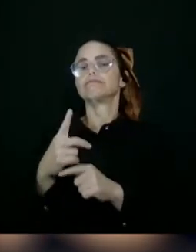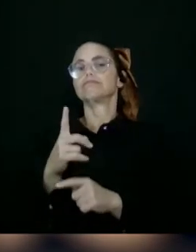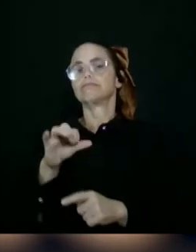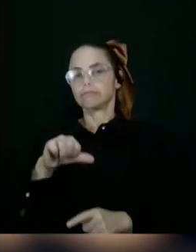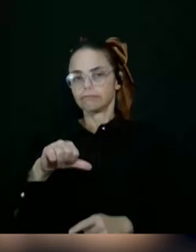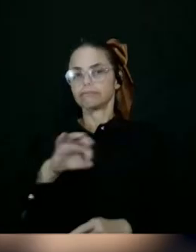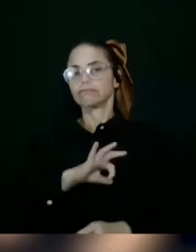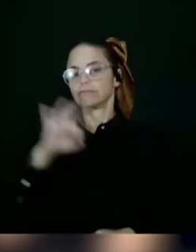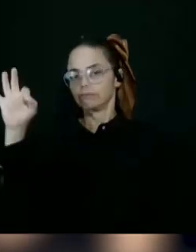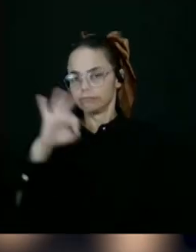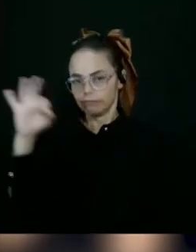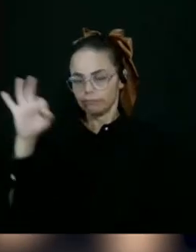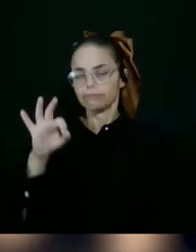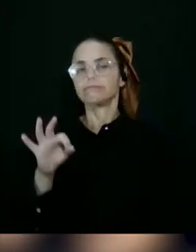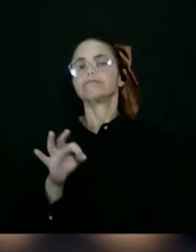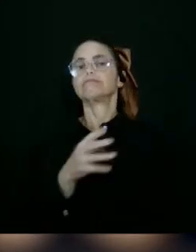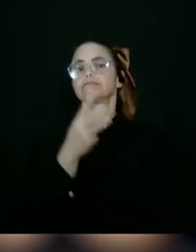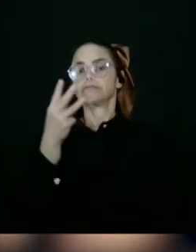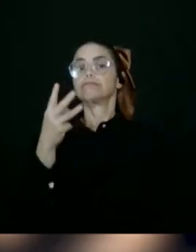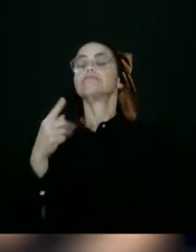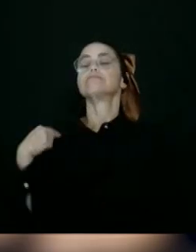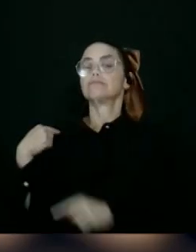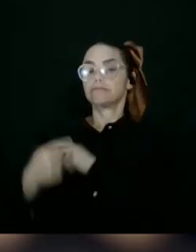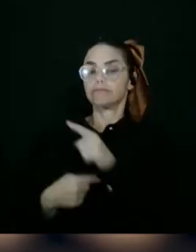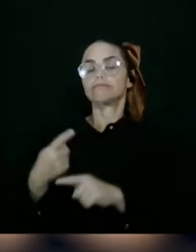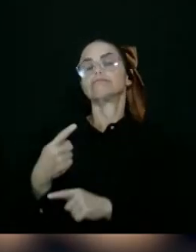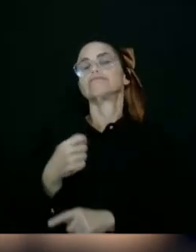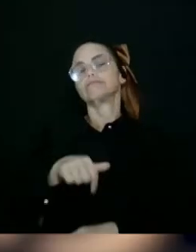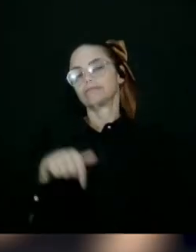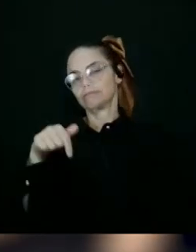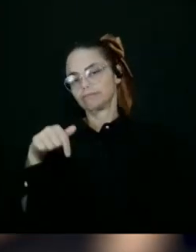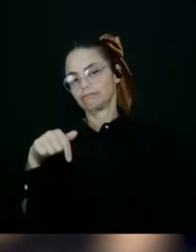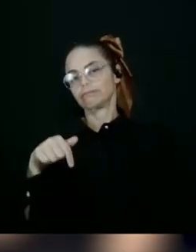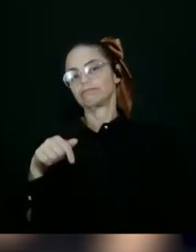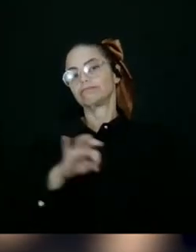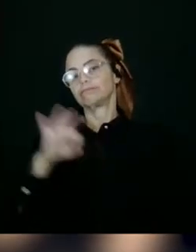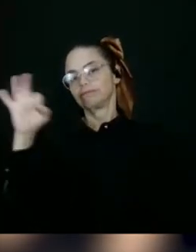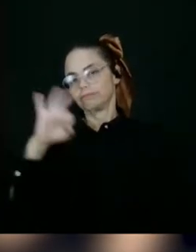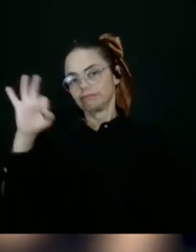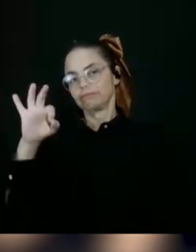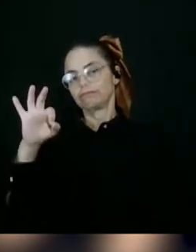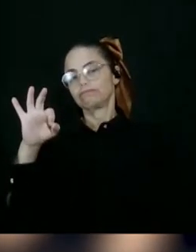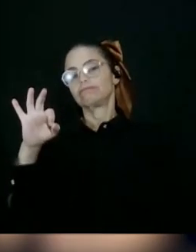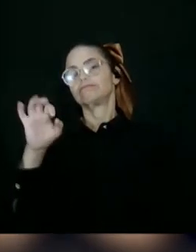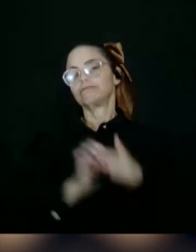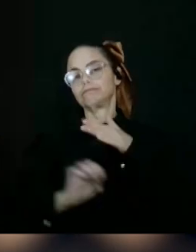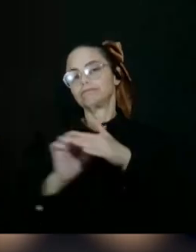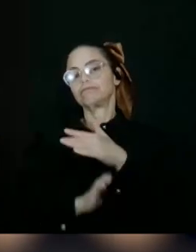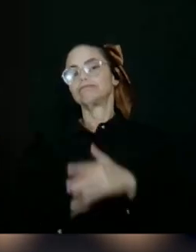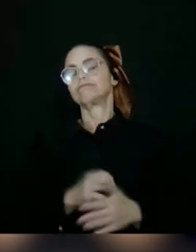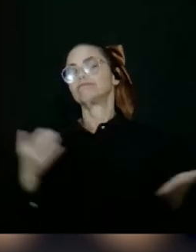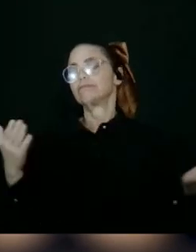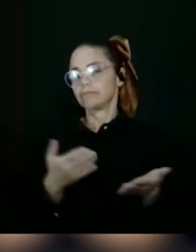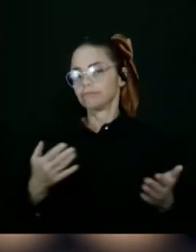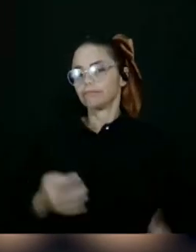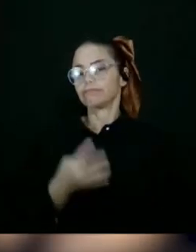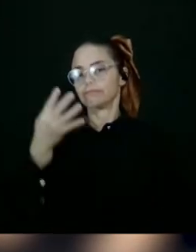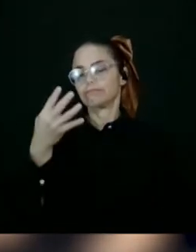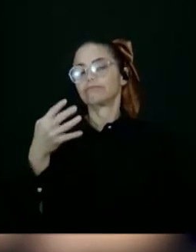19% chegam à terceira geração e apenas 7% das empresas chegam hoje à quarta geração.